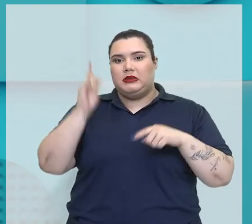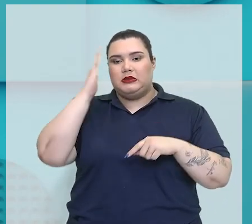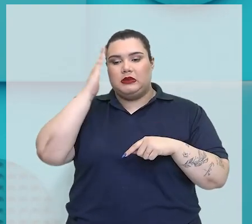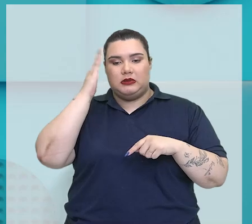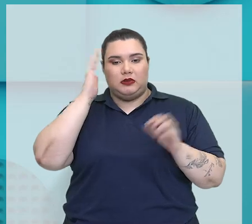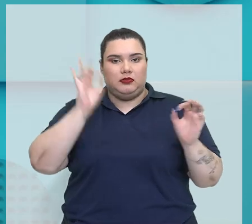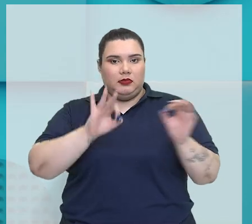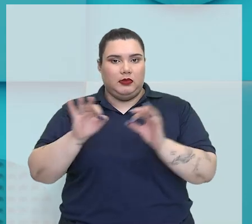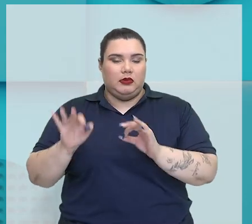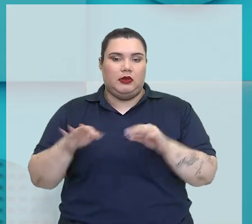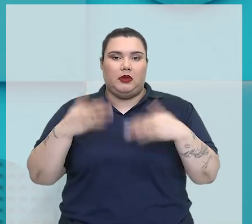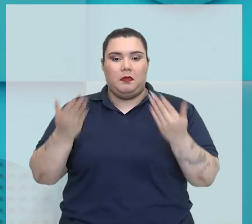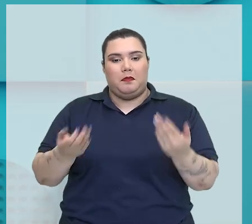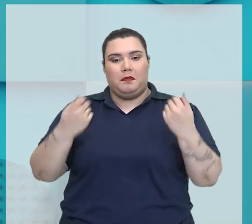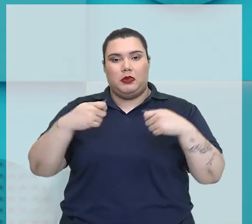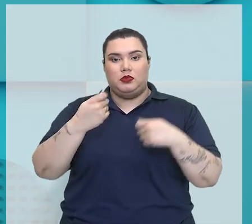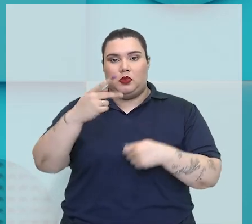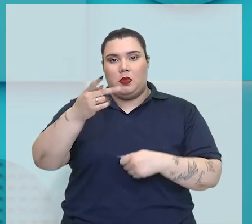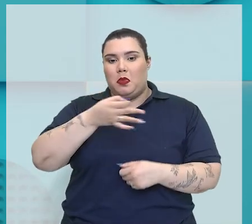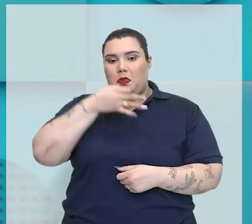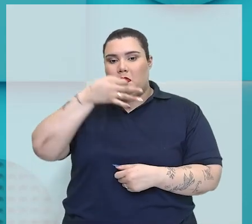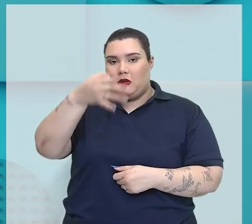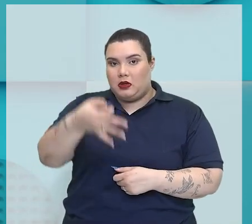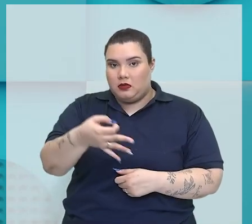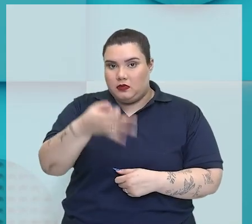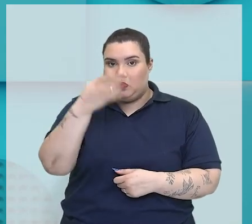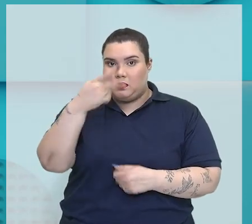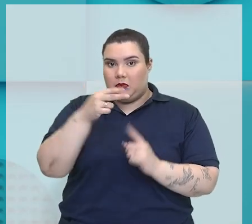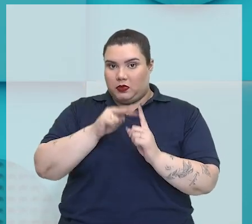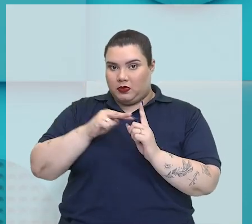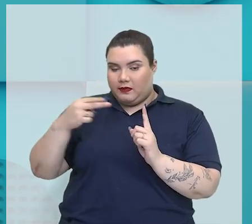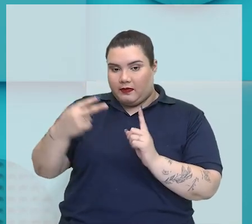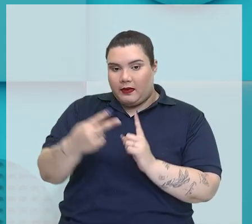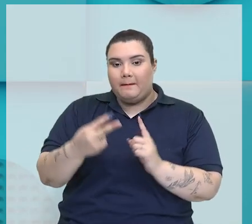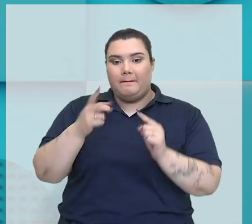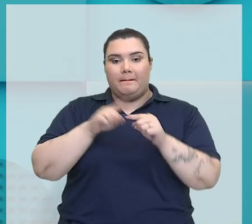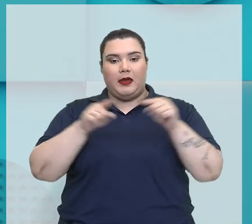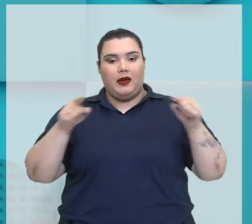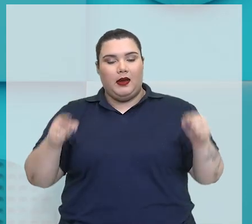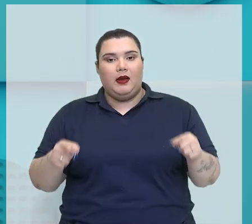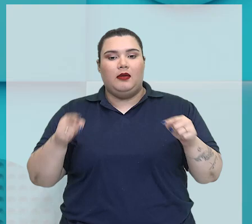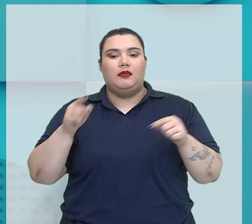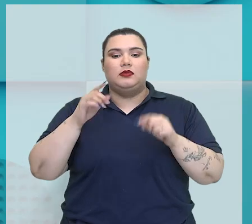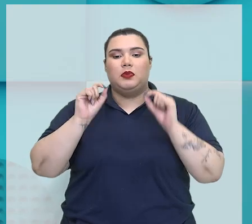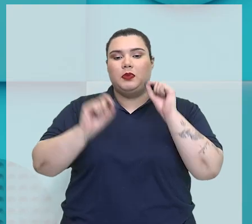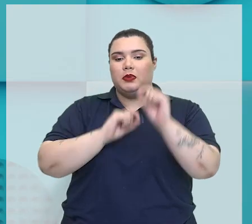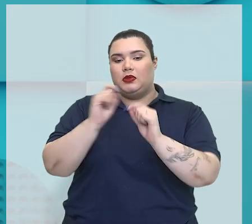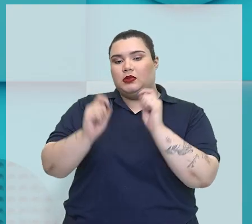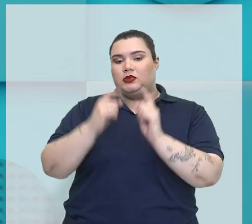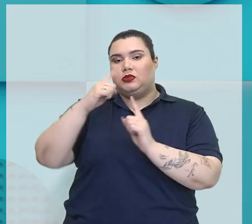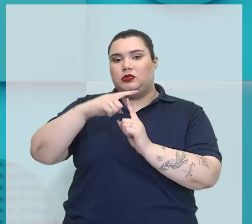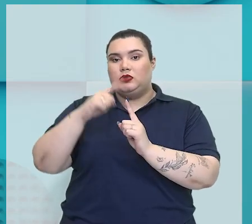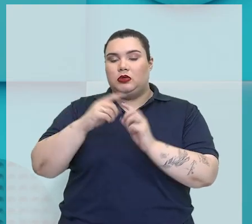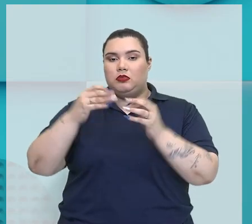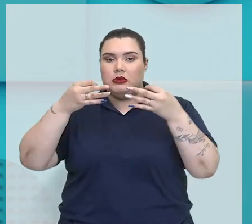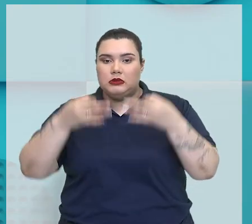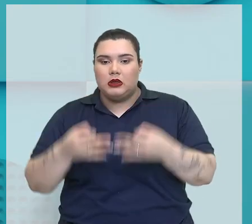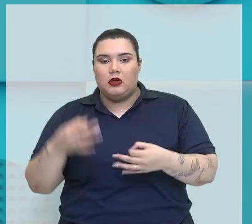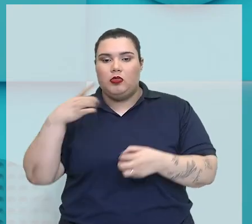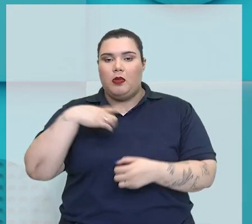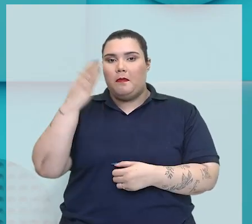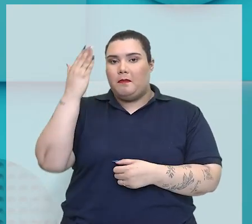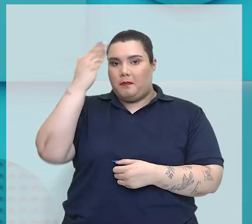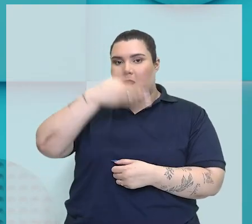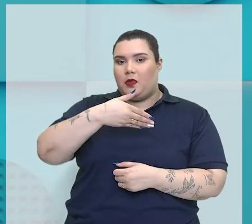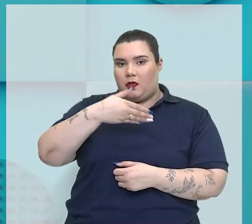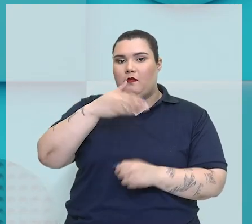você tem que dar sua opinião, dar seu parecer, né, mas de forma firme, né,